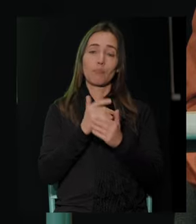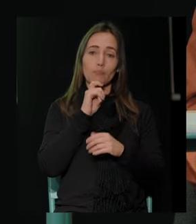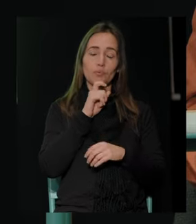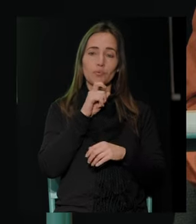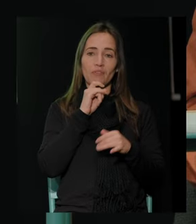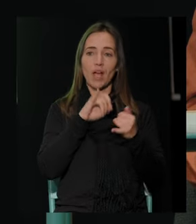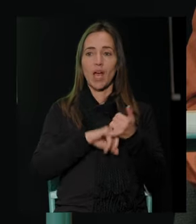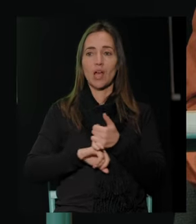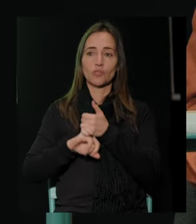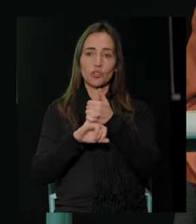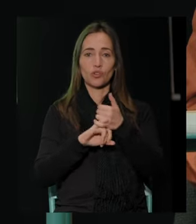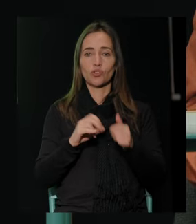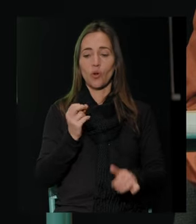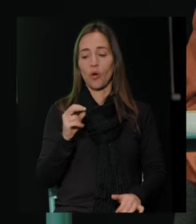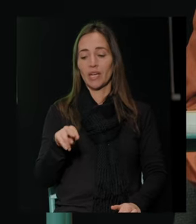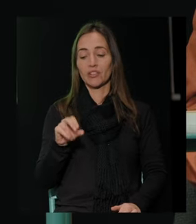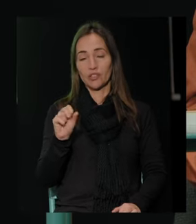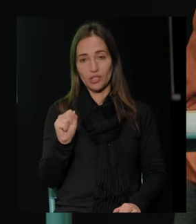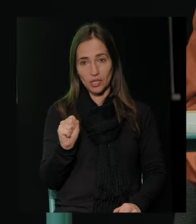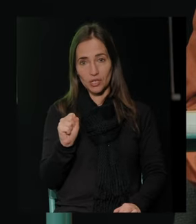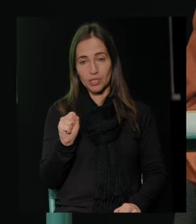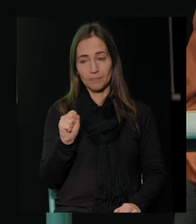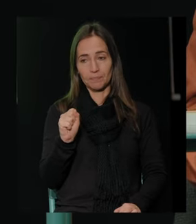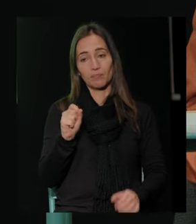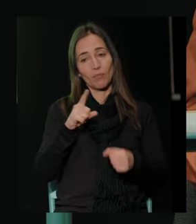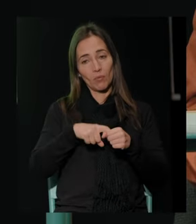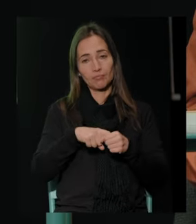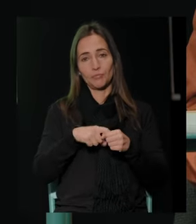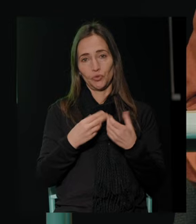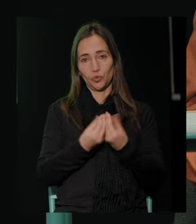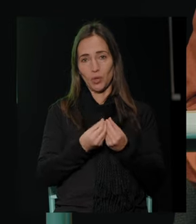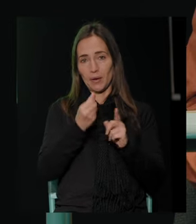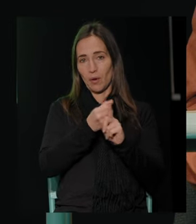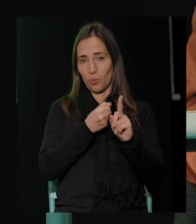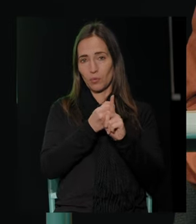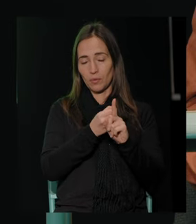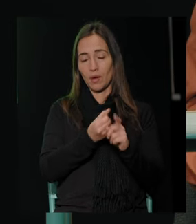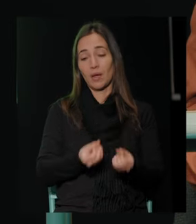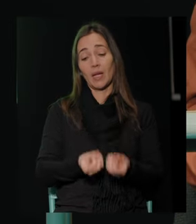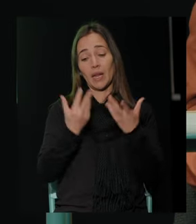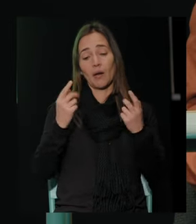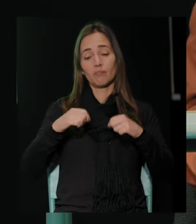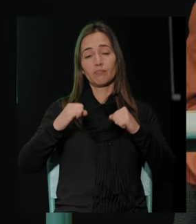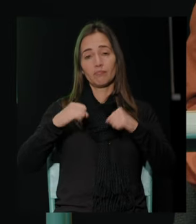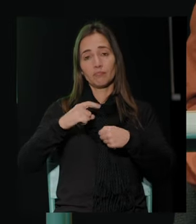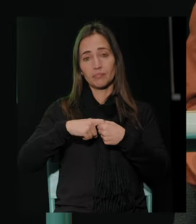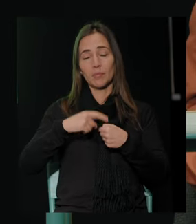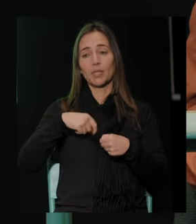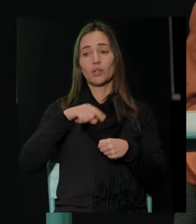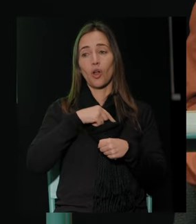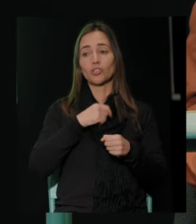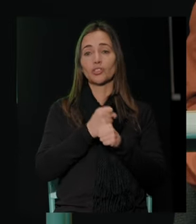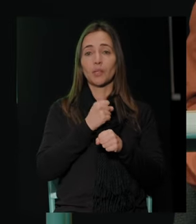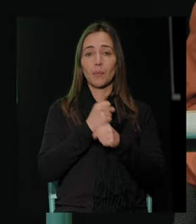para associações não governamentais basicamente juntarem-se à causa e criar essas parcerias. Então trabalhamos não